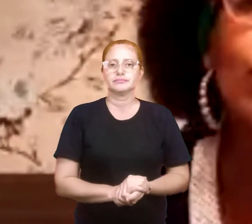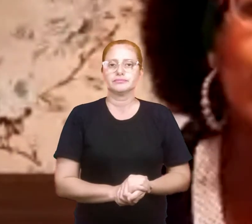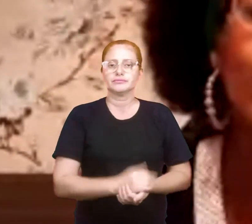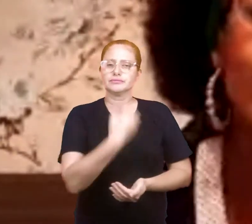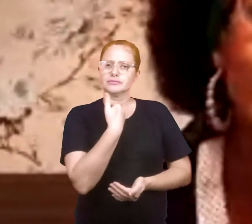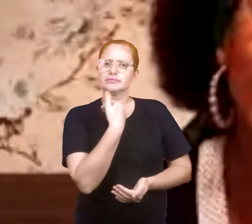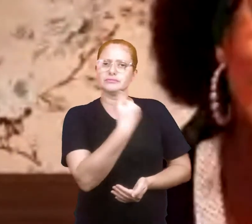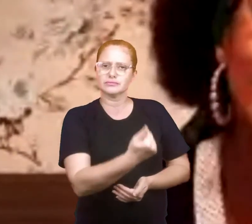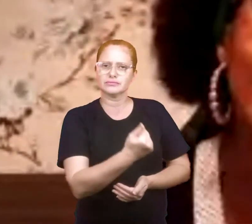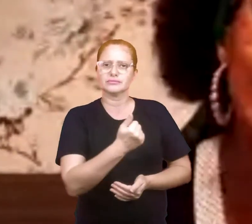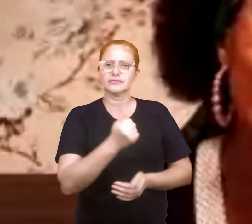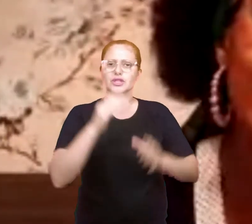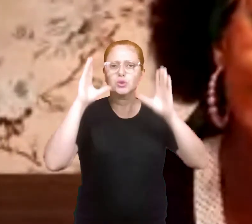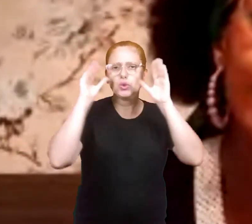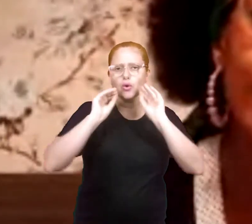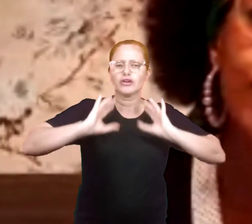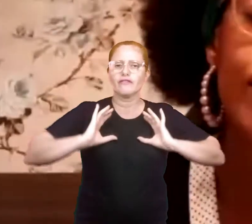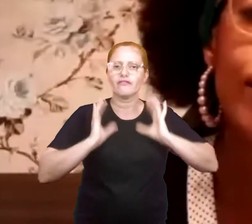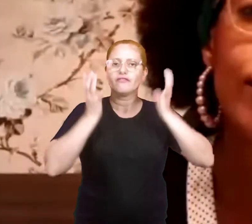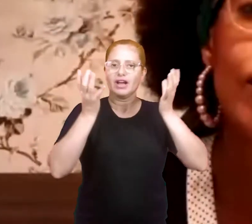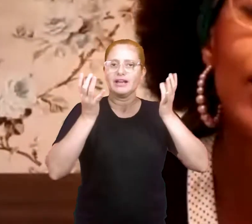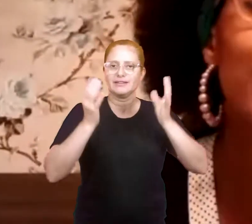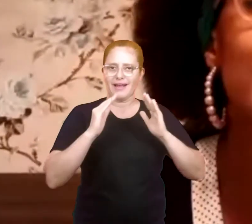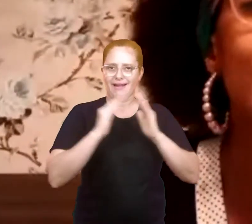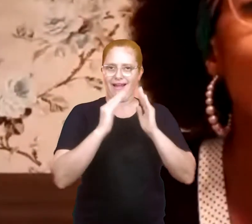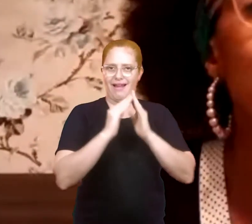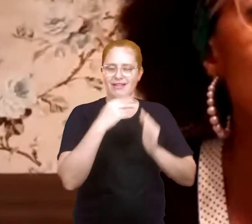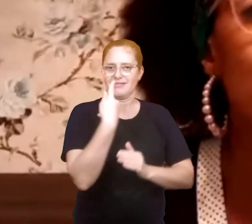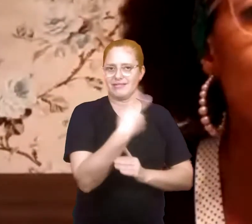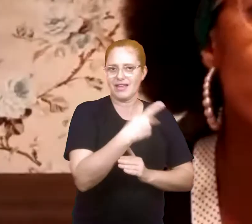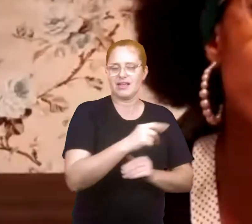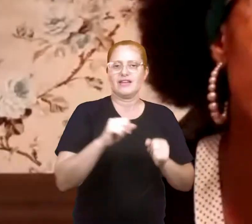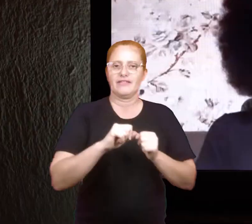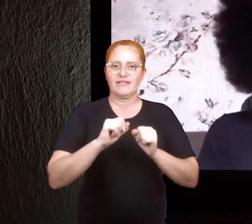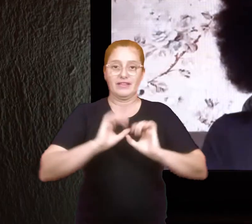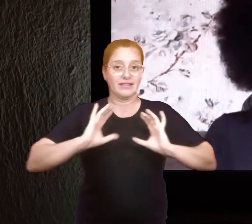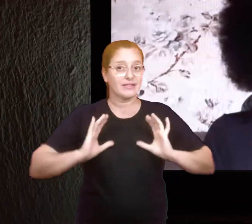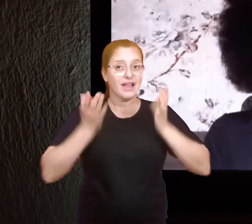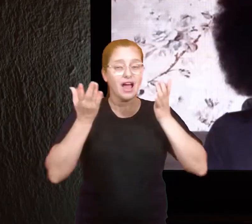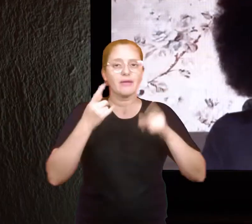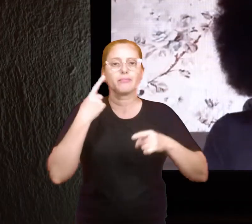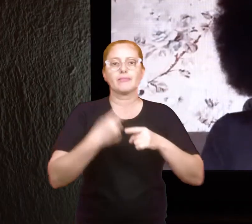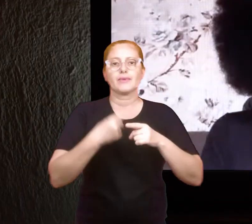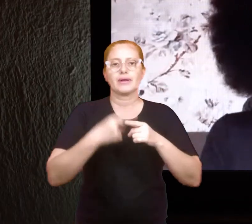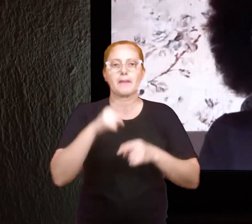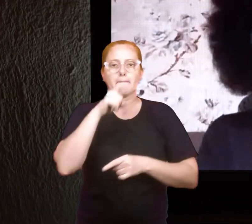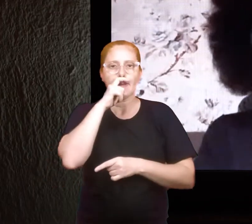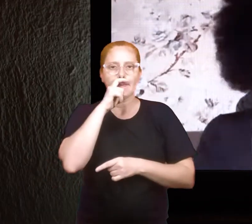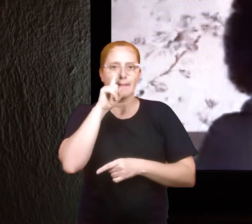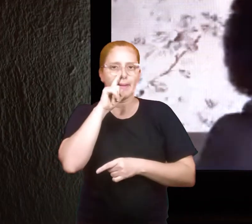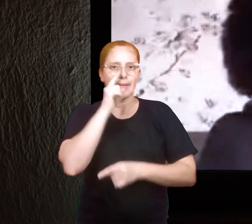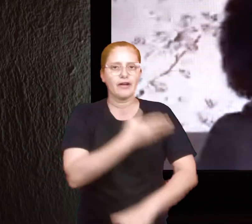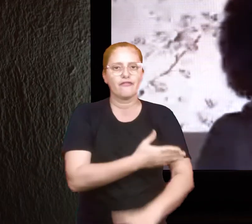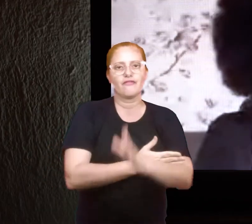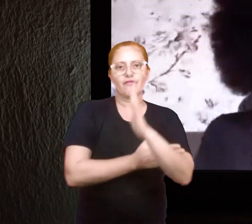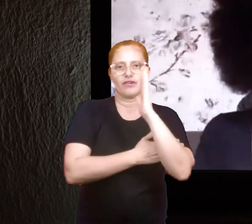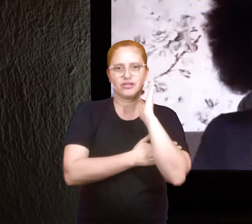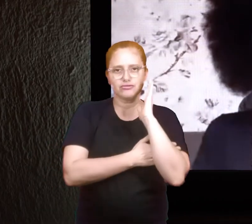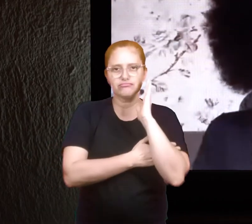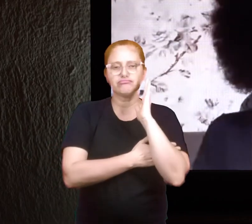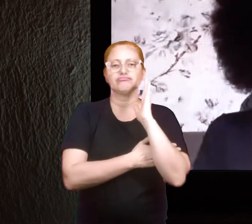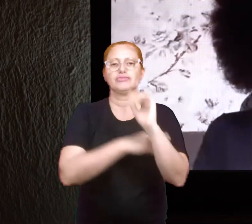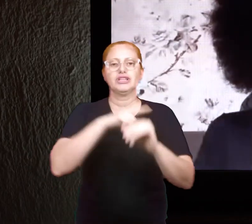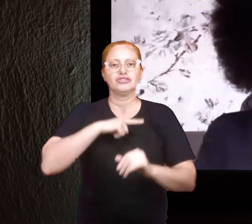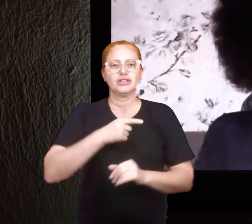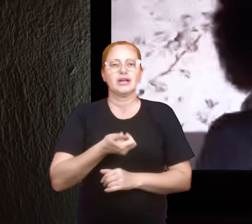para uma noite na casa dele. Ele fez aquela festa porque os pais dele tinham ido viajar, lá tinha